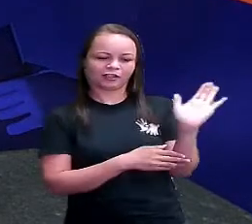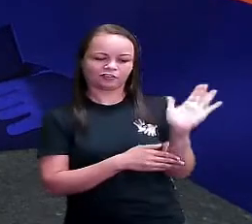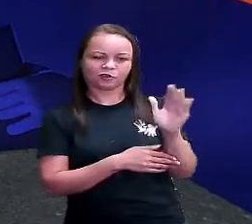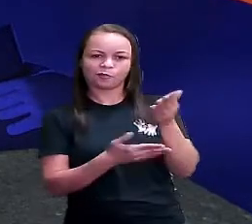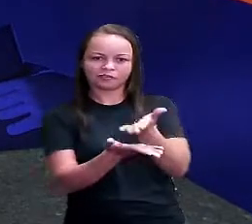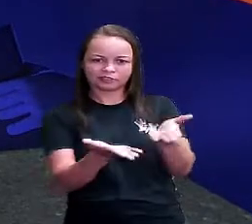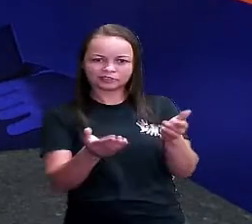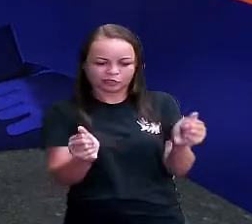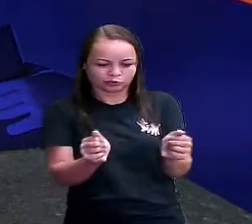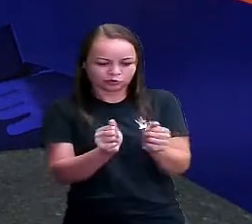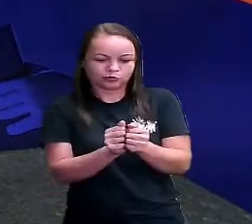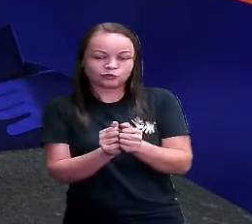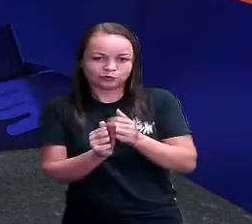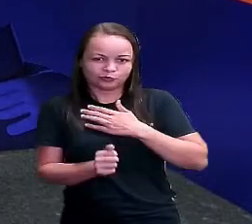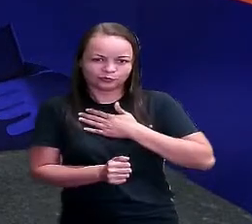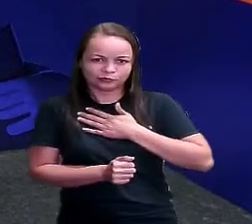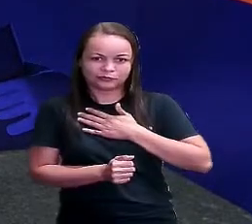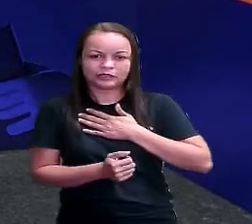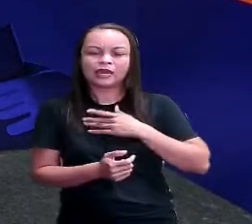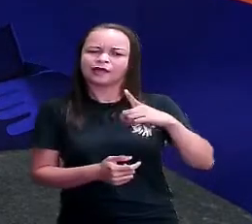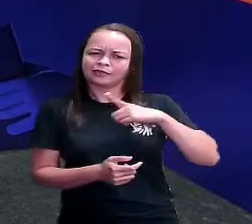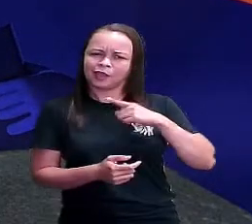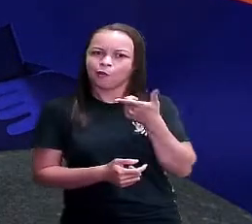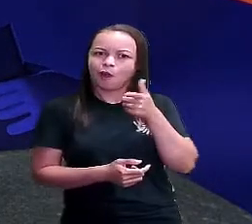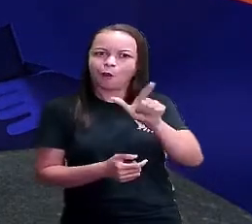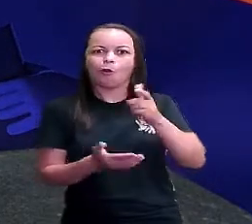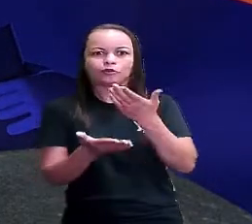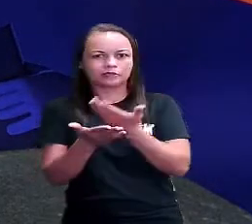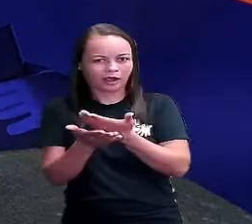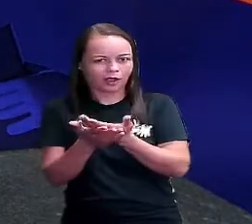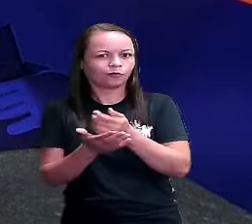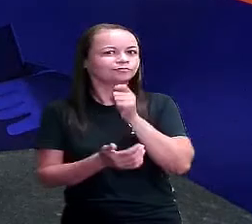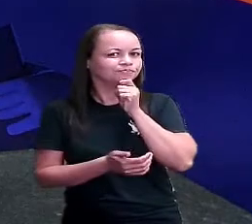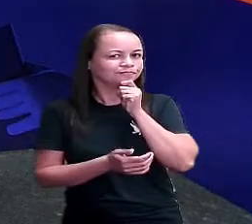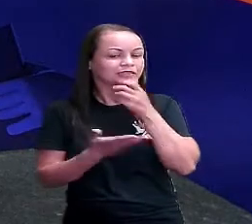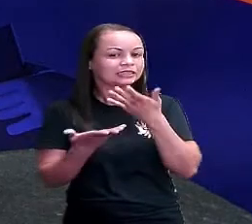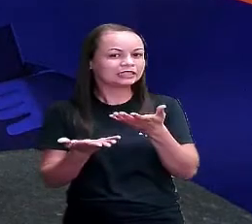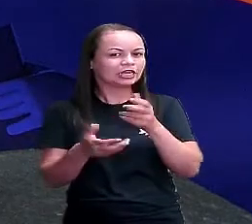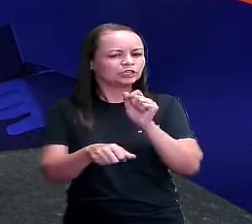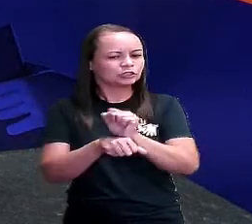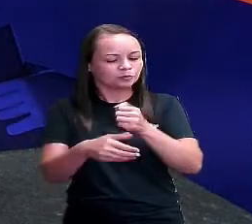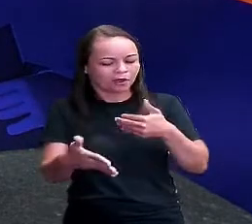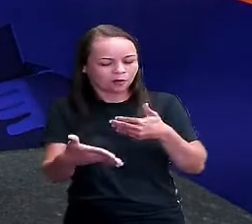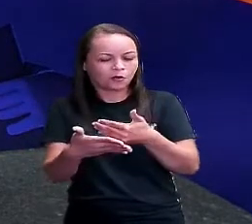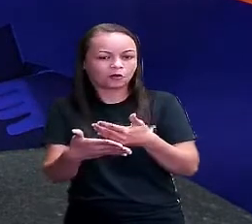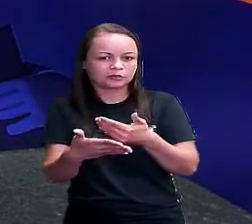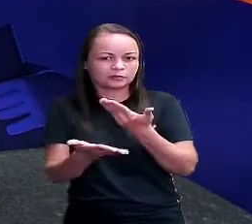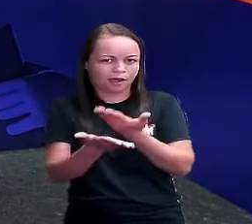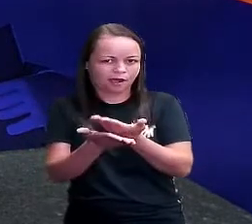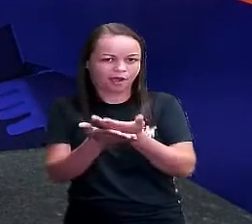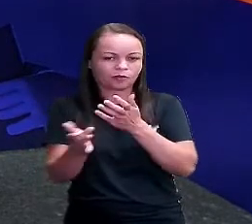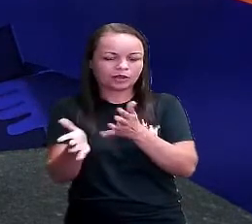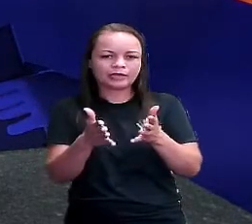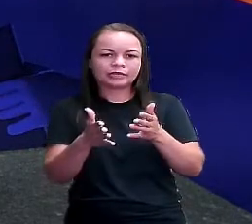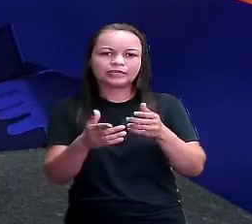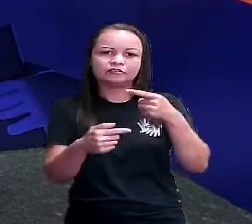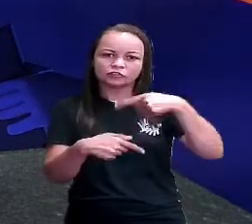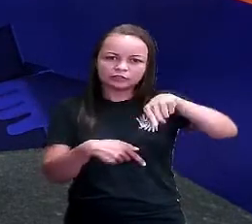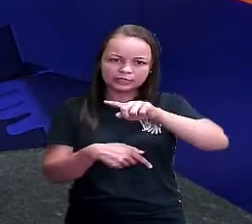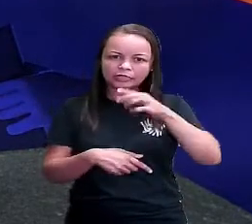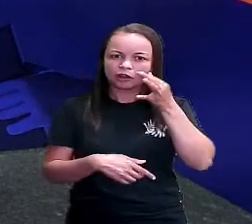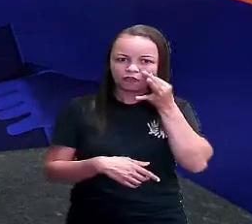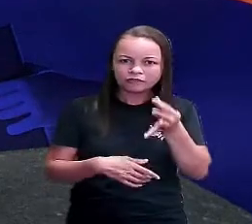comigo, porque a gente tem outras aulas ainda, tá bom? Espero vocês na próxima e espero que vocês nos acompanhem sempre, tá